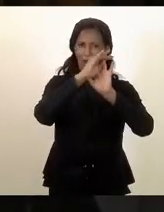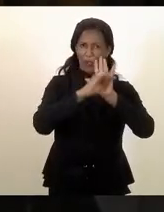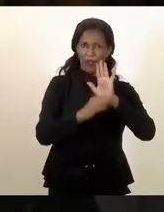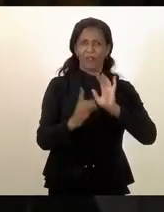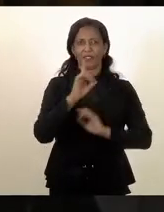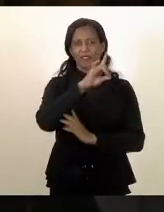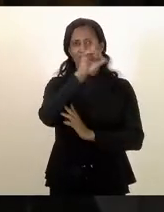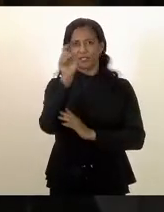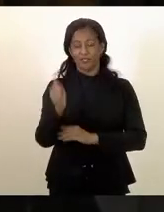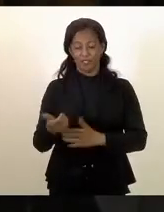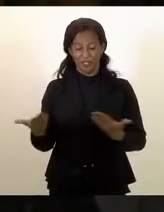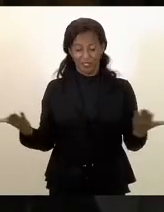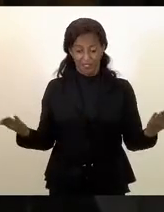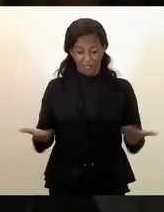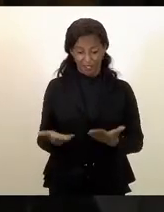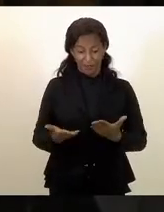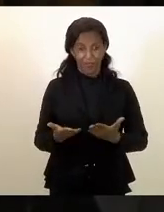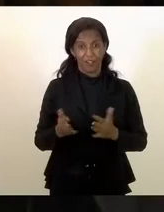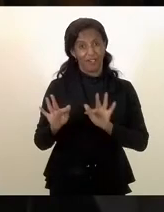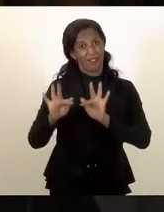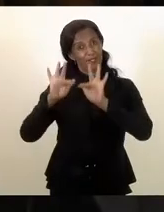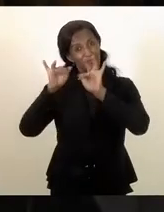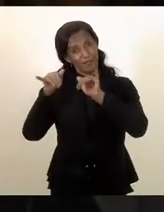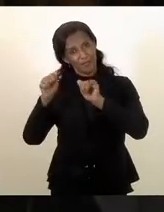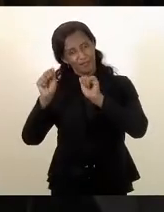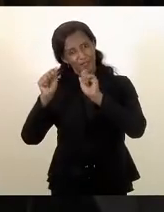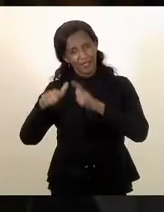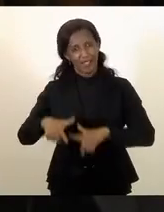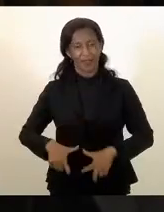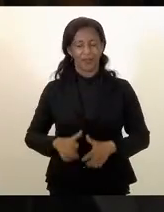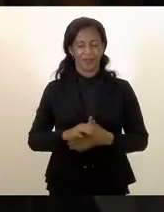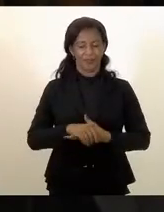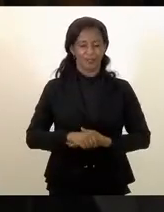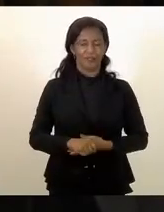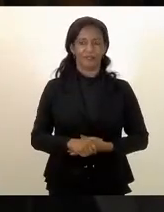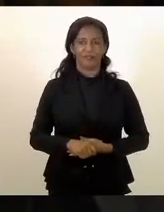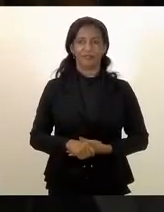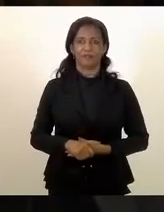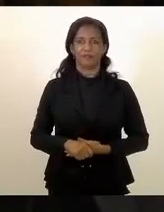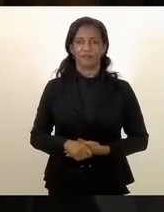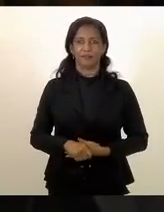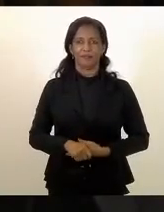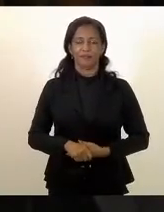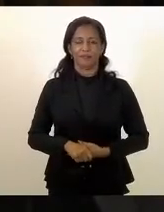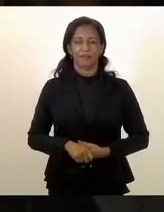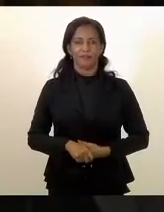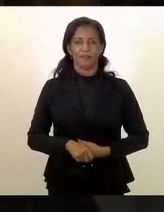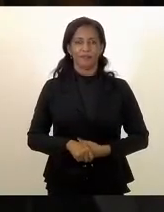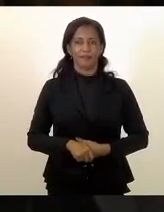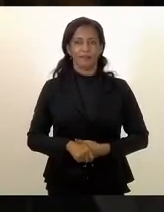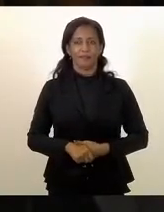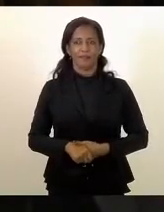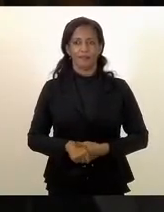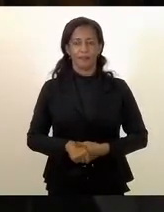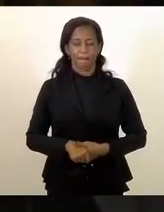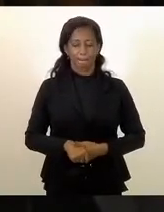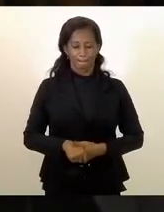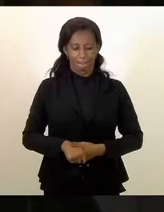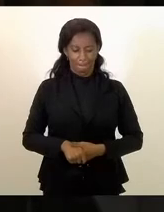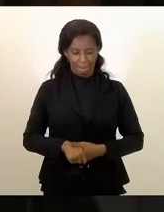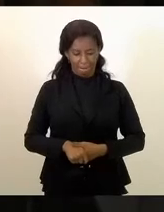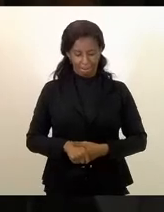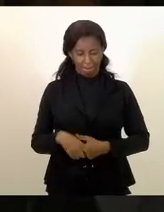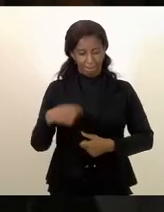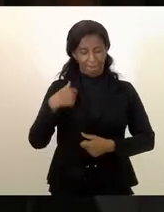e está presidindo também o expediente final estava